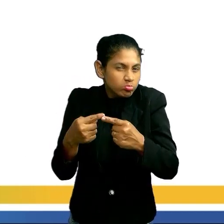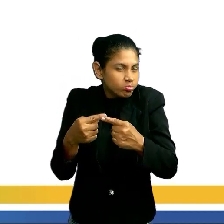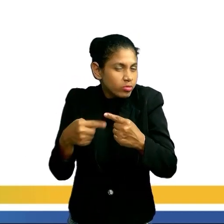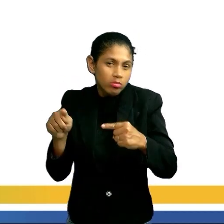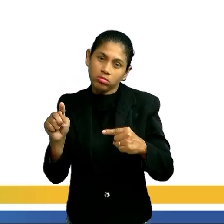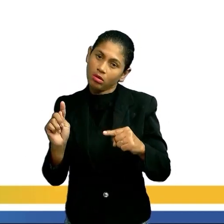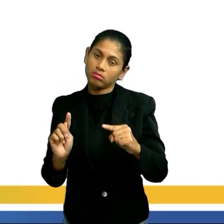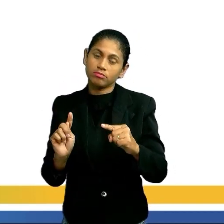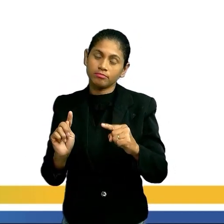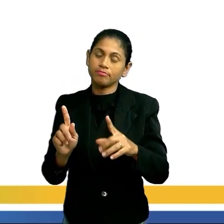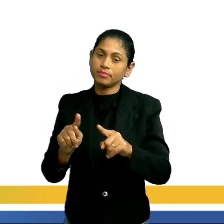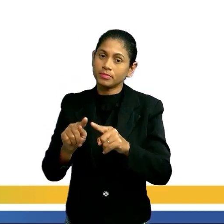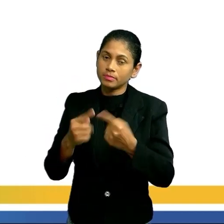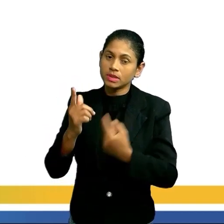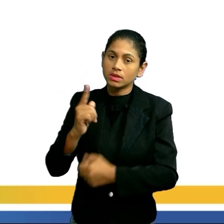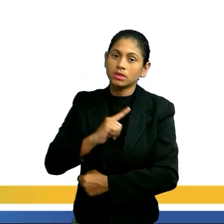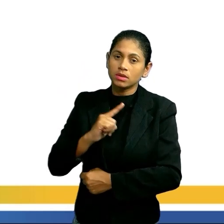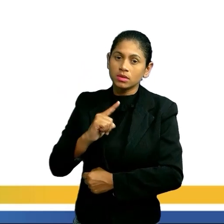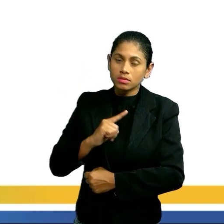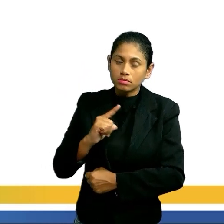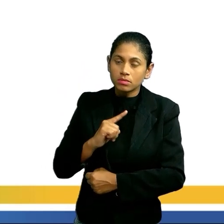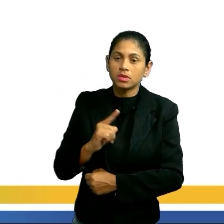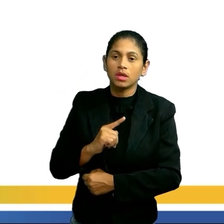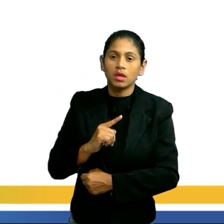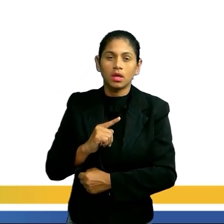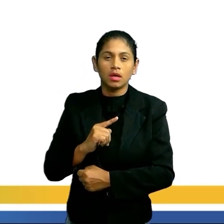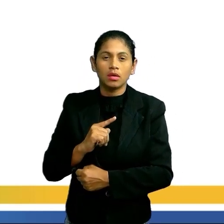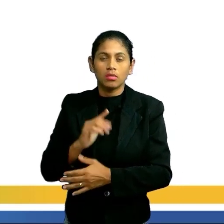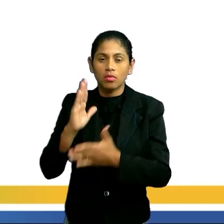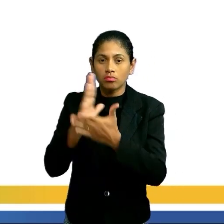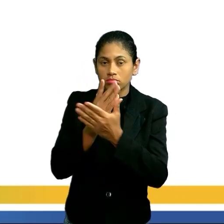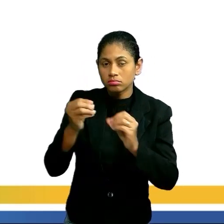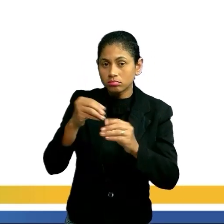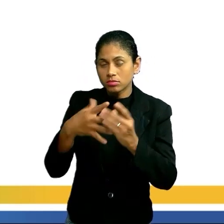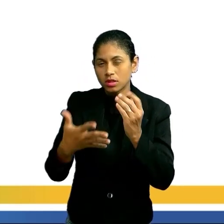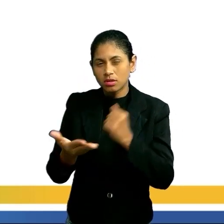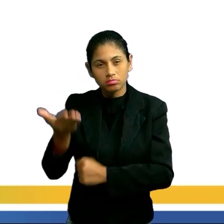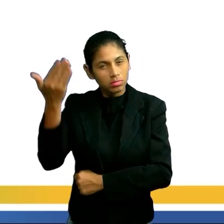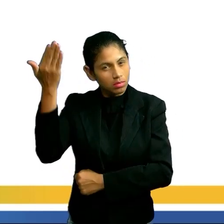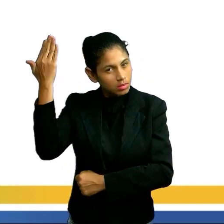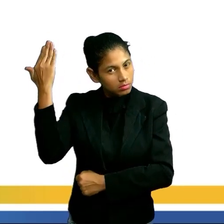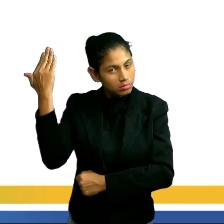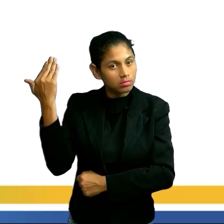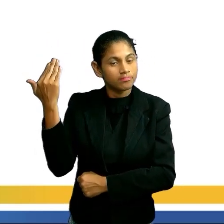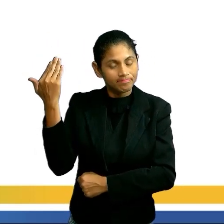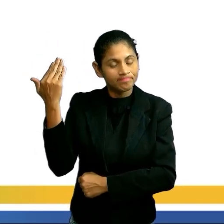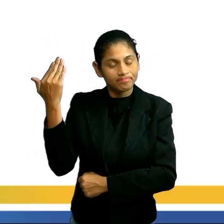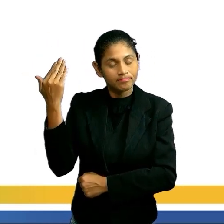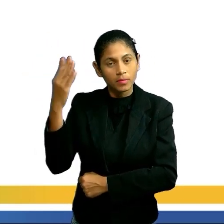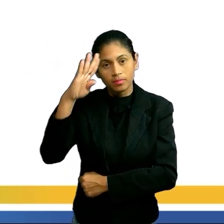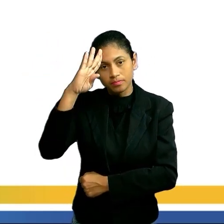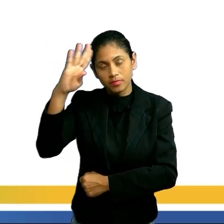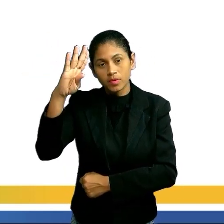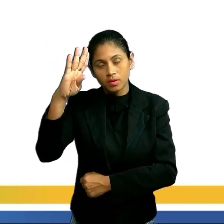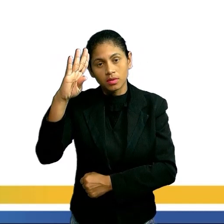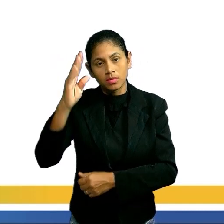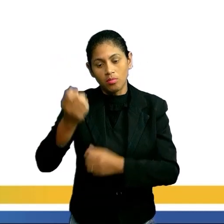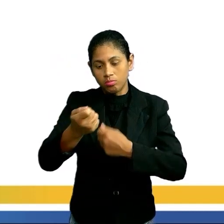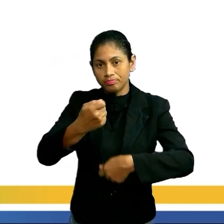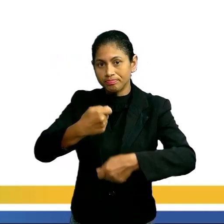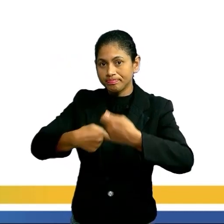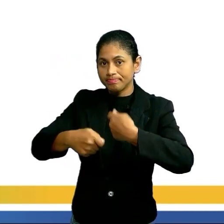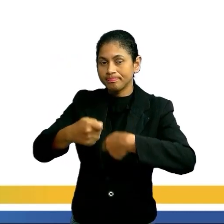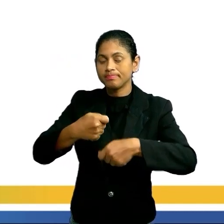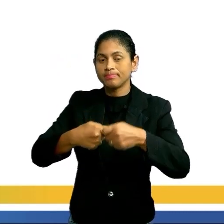no nosso país de políticas populistas do Vargas, principalmente no setor econômico, como eu destaquei para você.